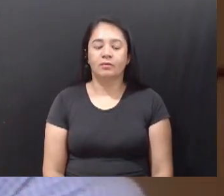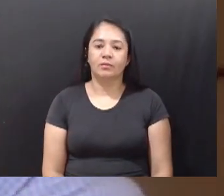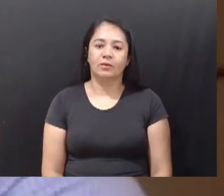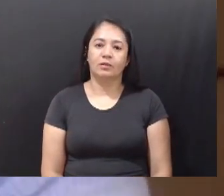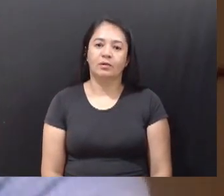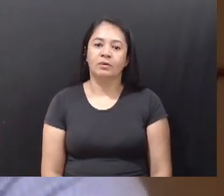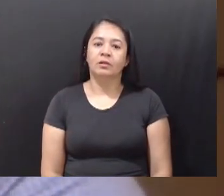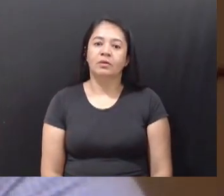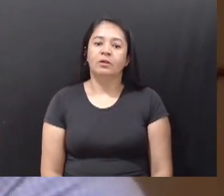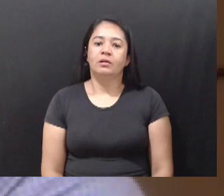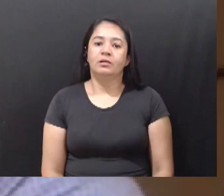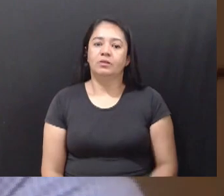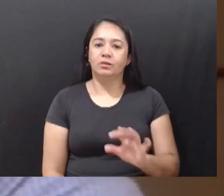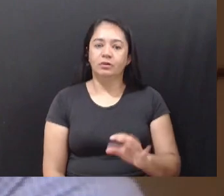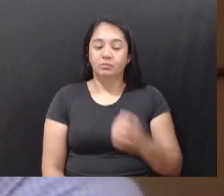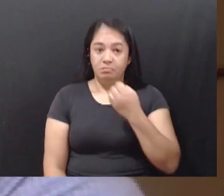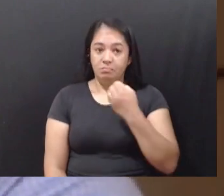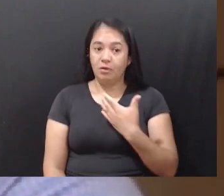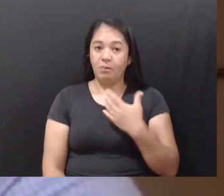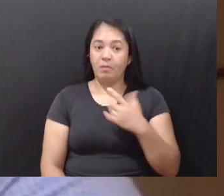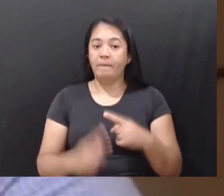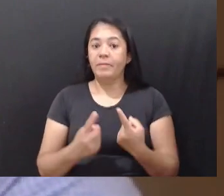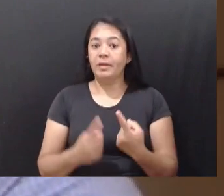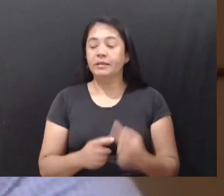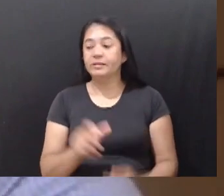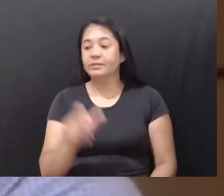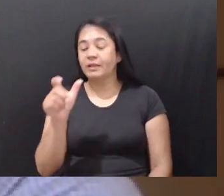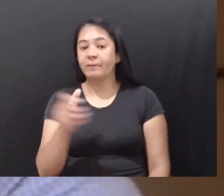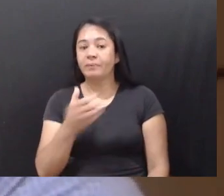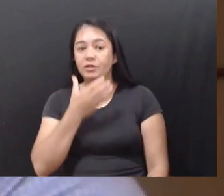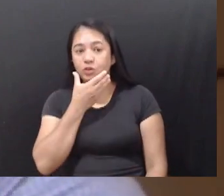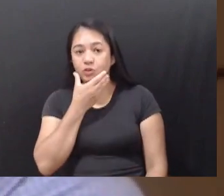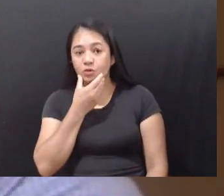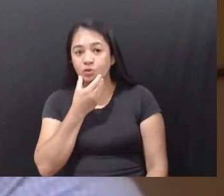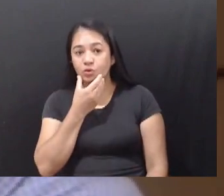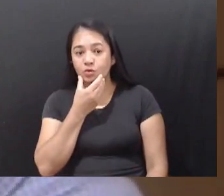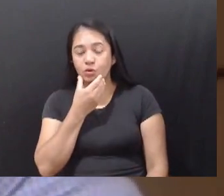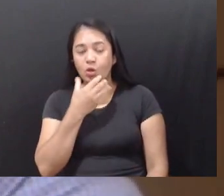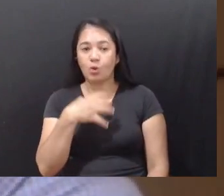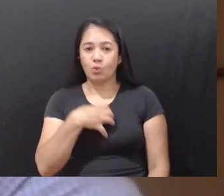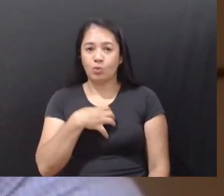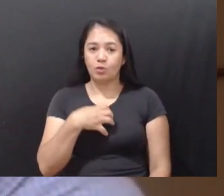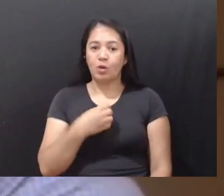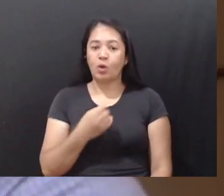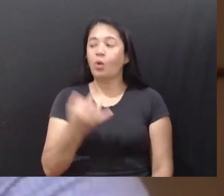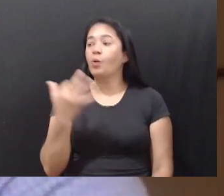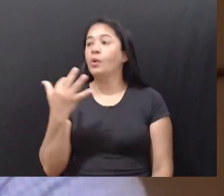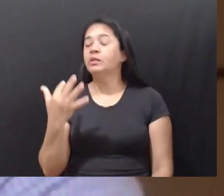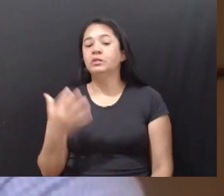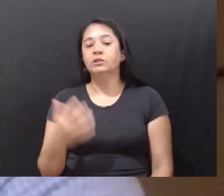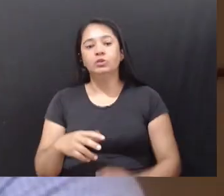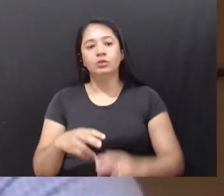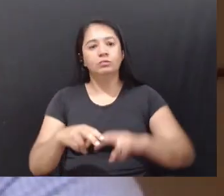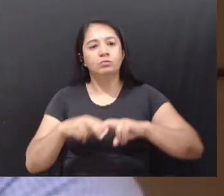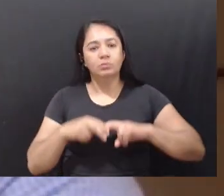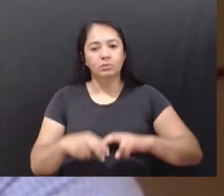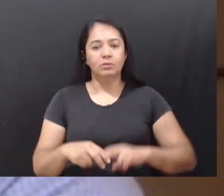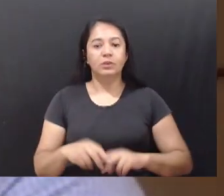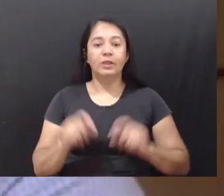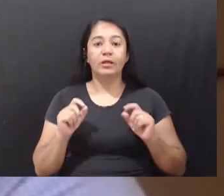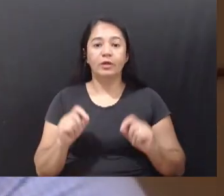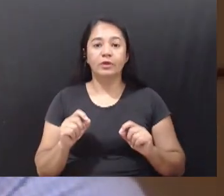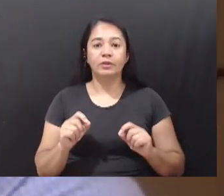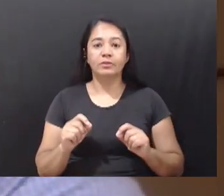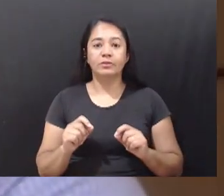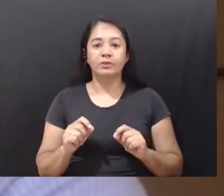eles não desenvolvem sintomas, são assintomáticos. Isso é muito bom, né? Mas para aqueles que desenvolvem, né, como você